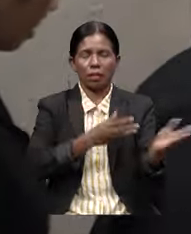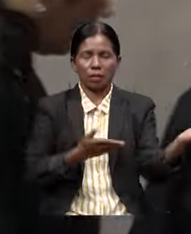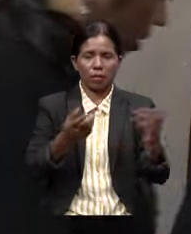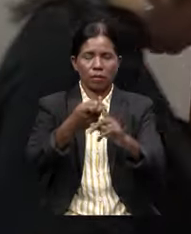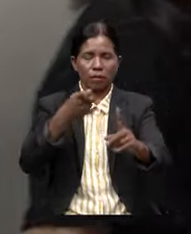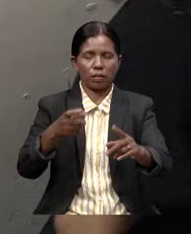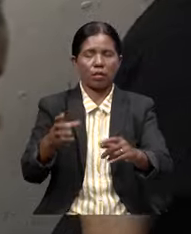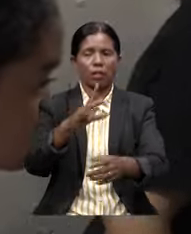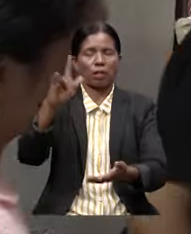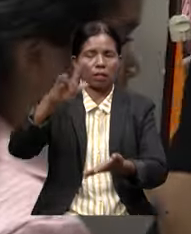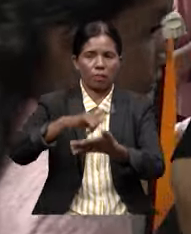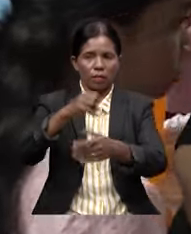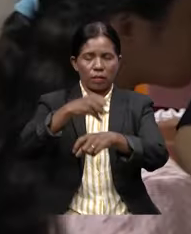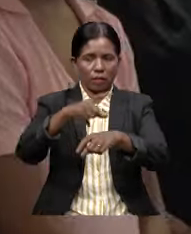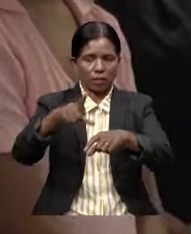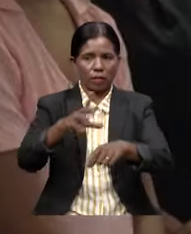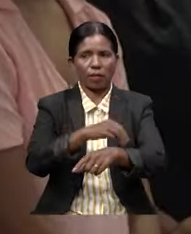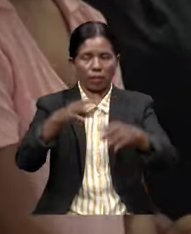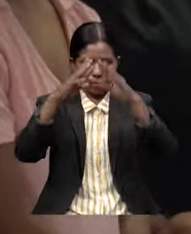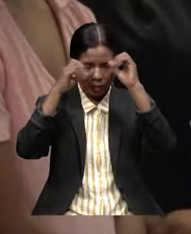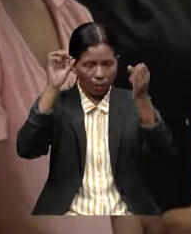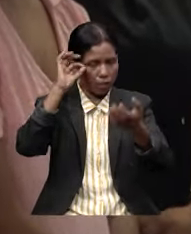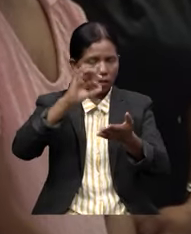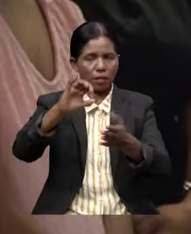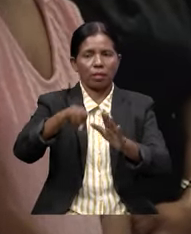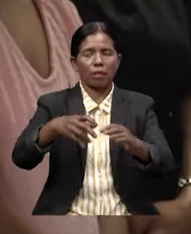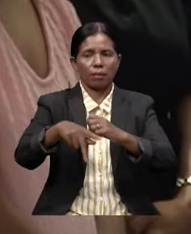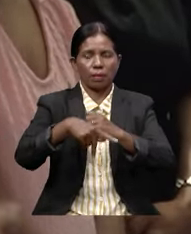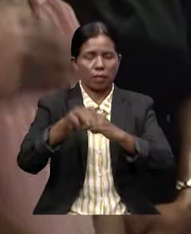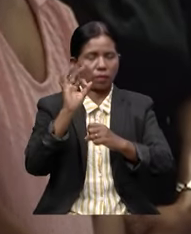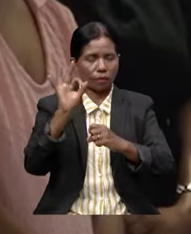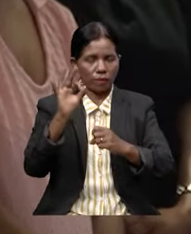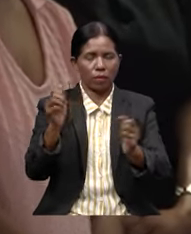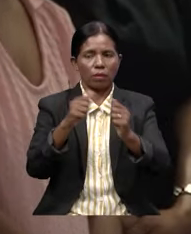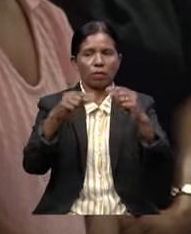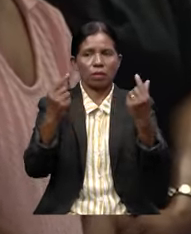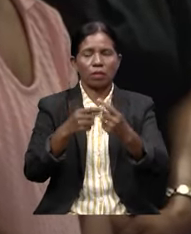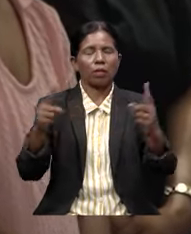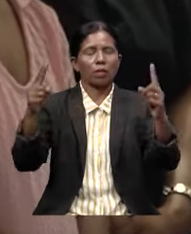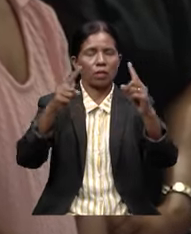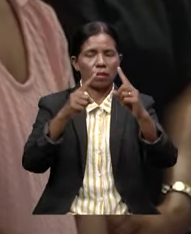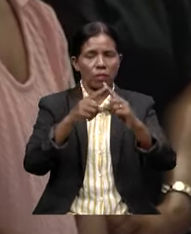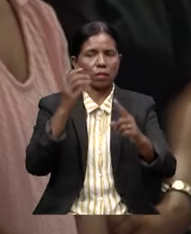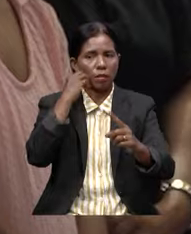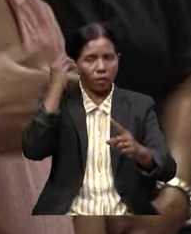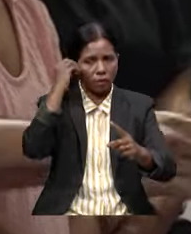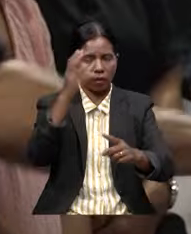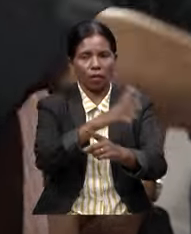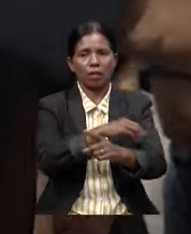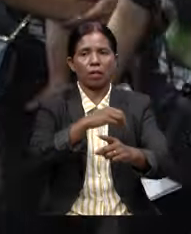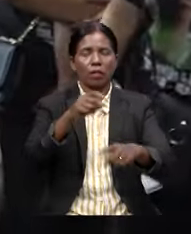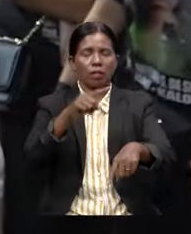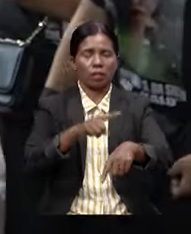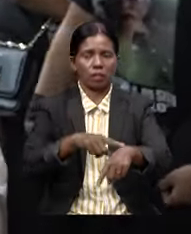ao aeroporto internacional Nicolau Lobato. Presidente e o secretário-geral do partido Fretilin, onde a comitiva toi a Matebian na residência, mais ou menos, e